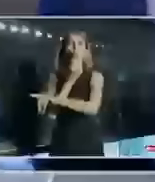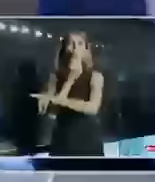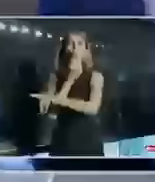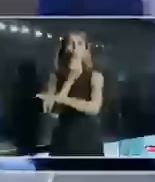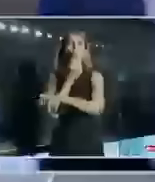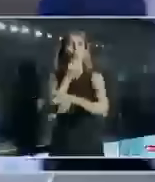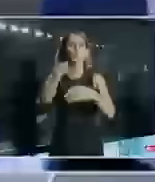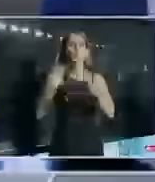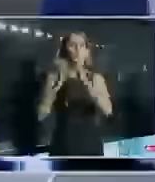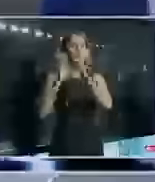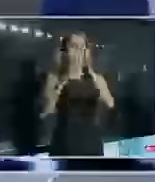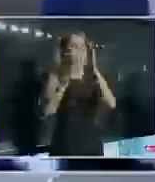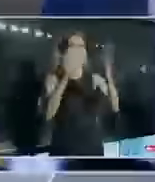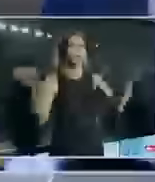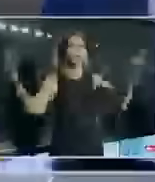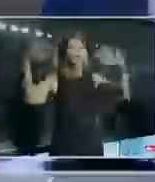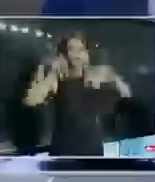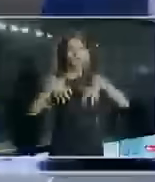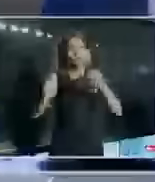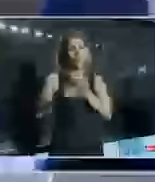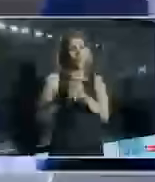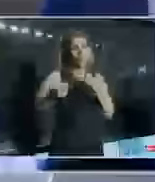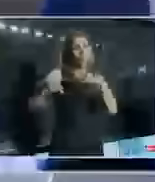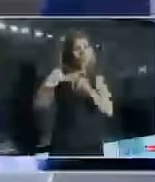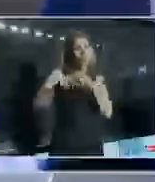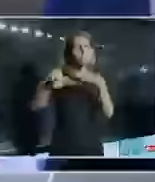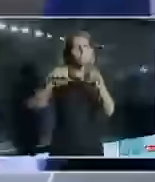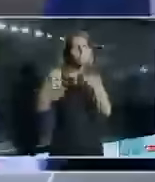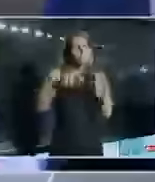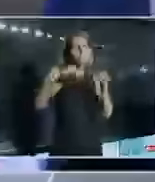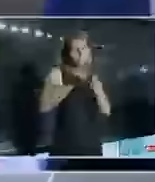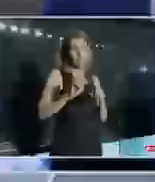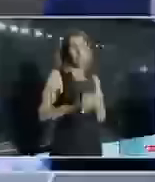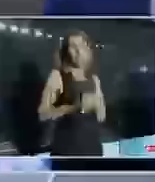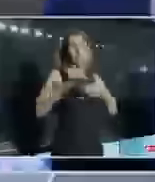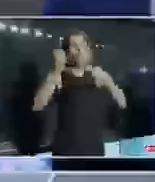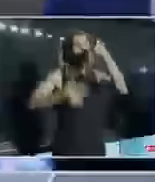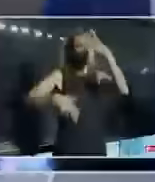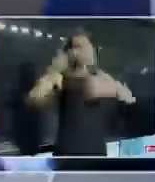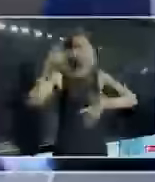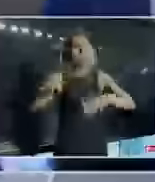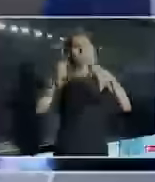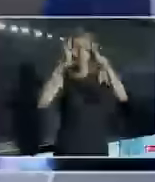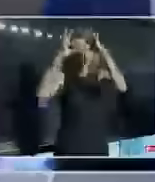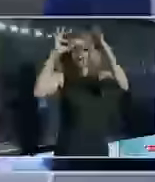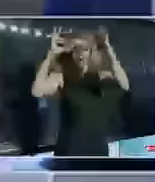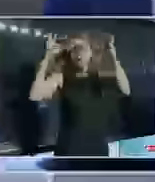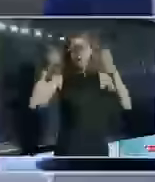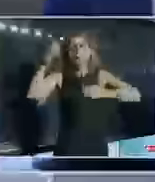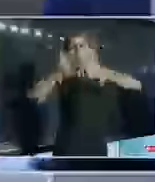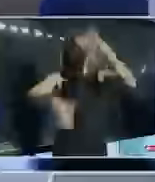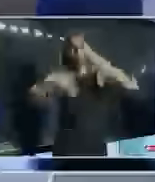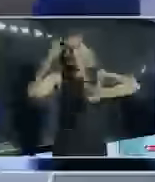competente e se o tre não viu nenhum tipo de irregularidade acredito que o TSE Deva